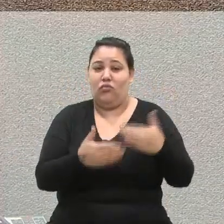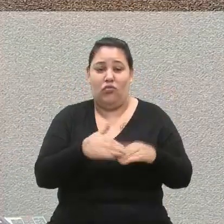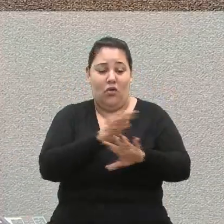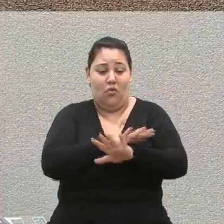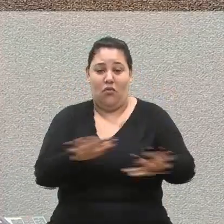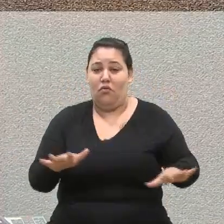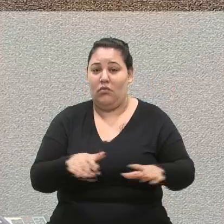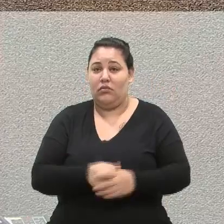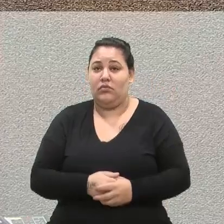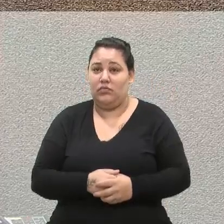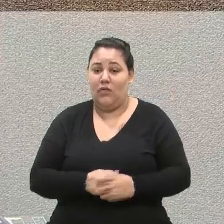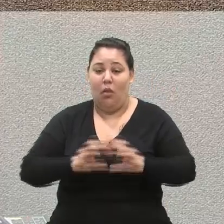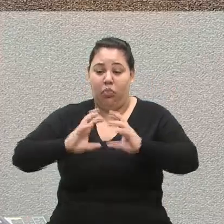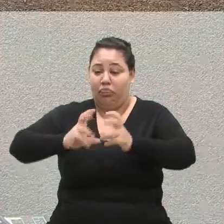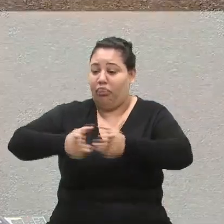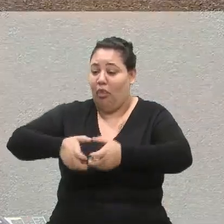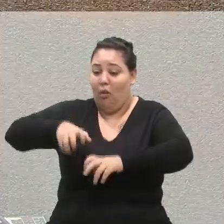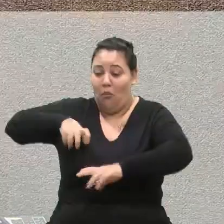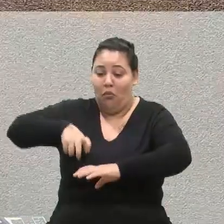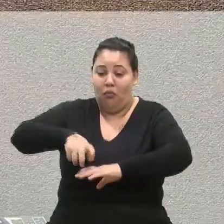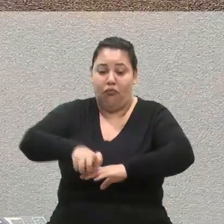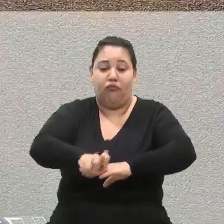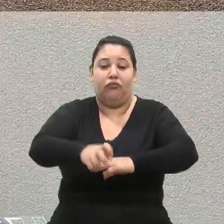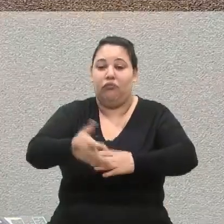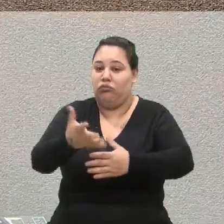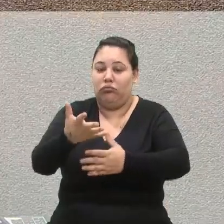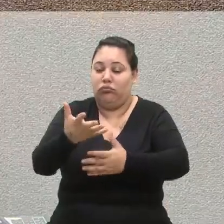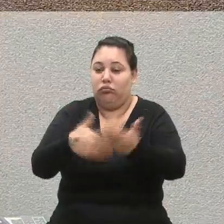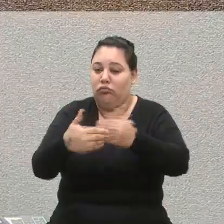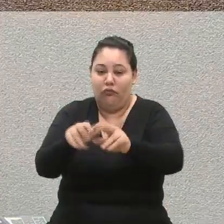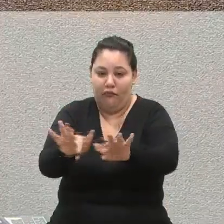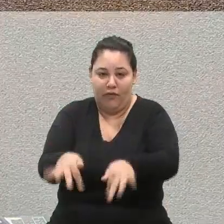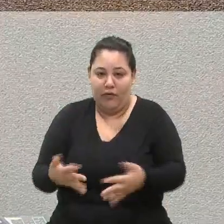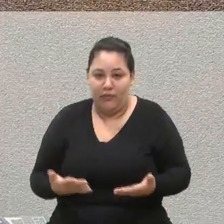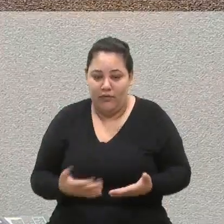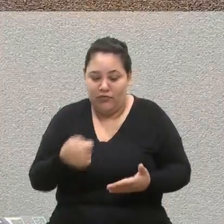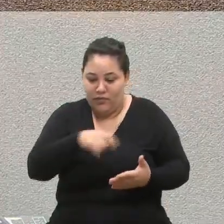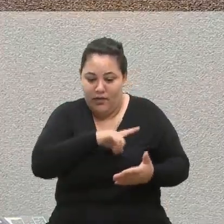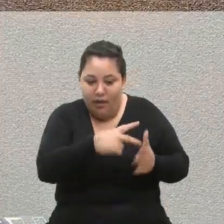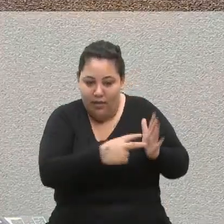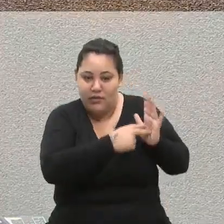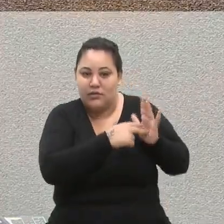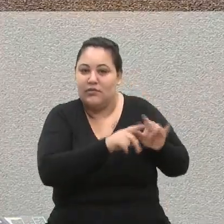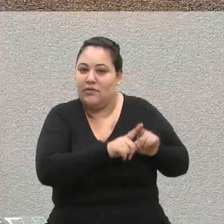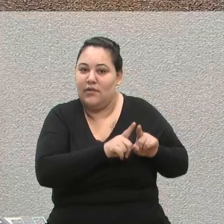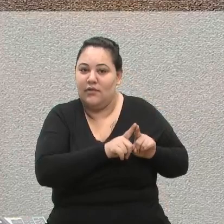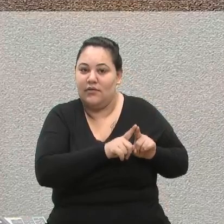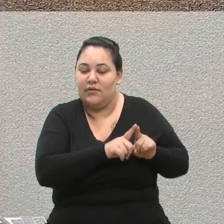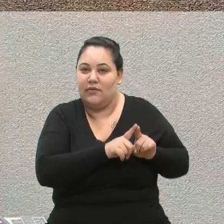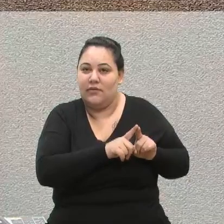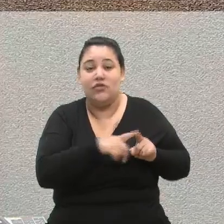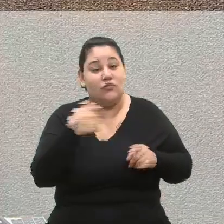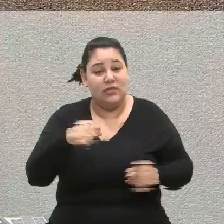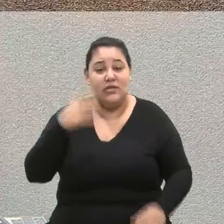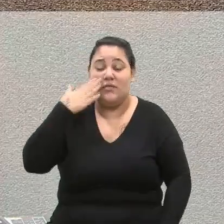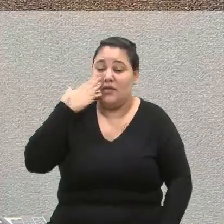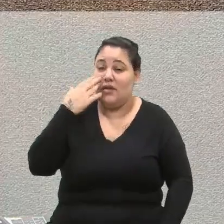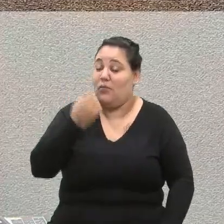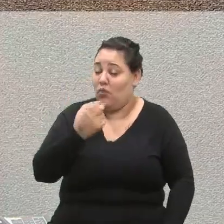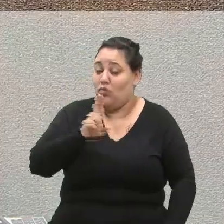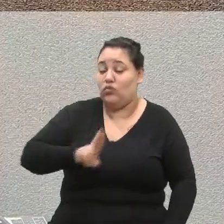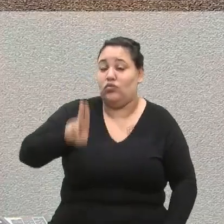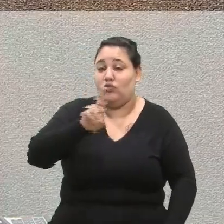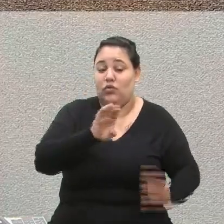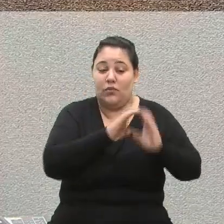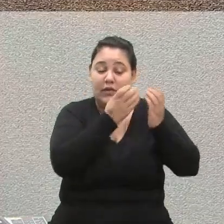passar uma patrola por tudo. Então, a gente tem que estar atento para ver que está sendo bem utilizado pela comunidade, estão fazendo